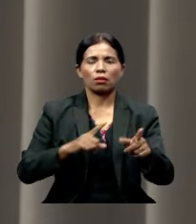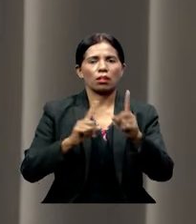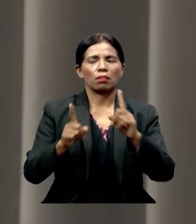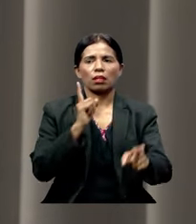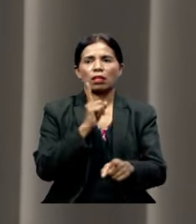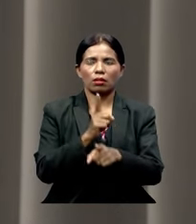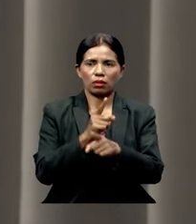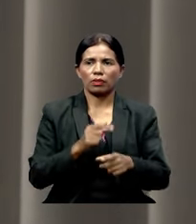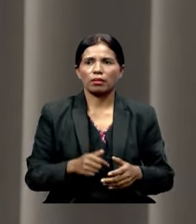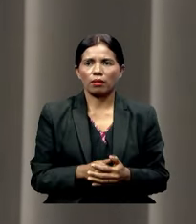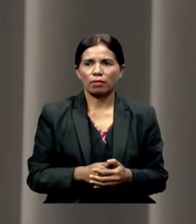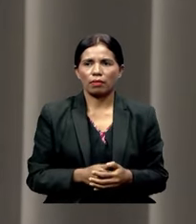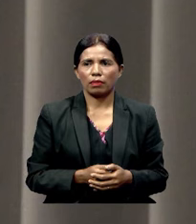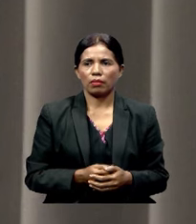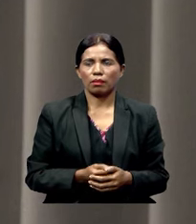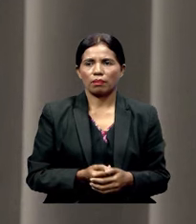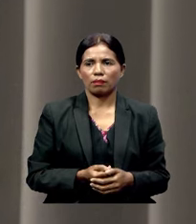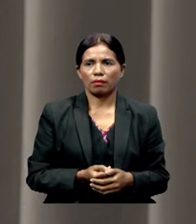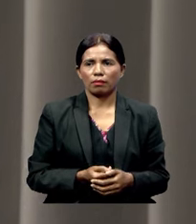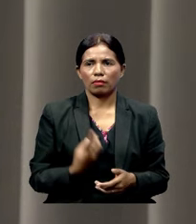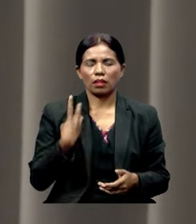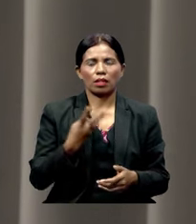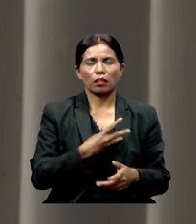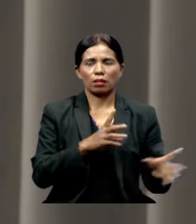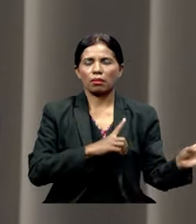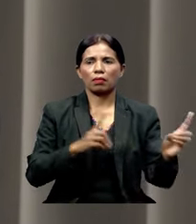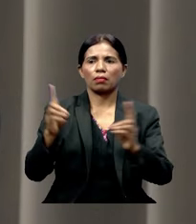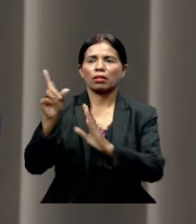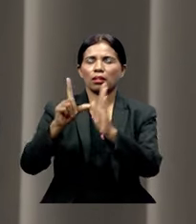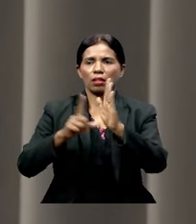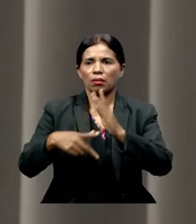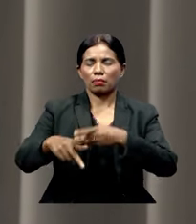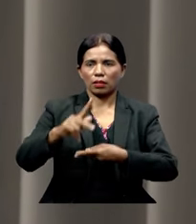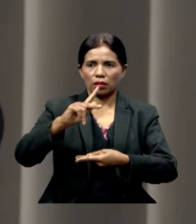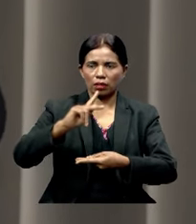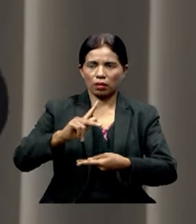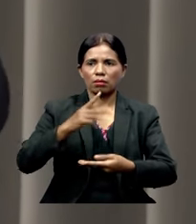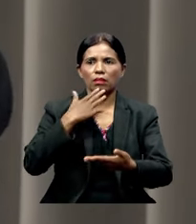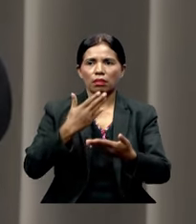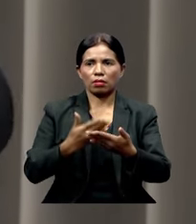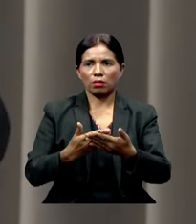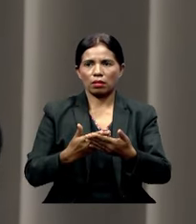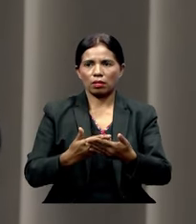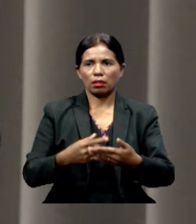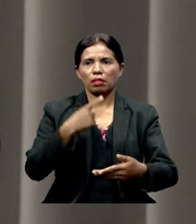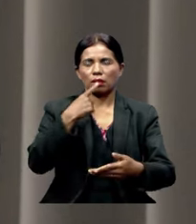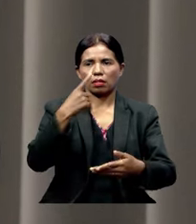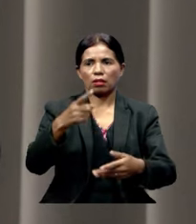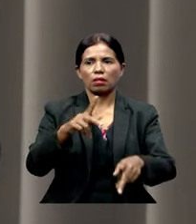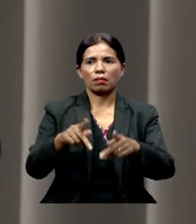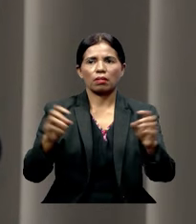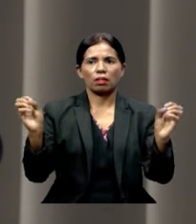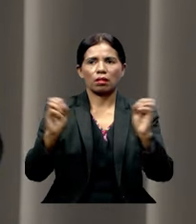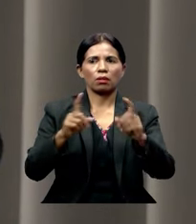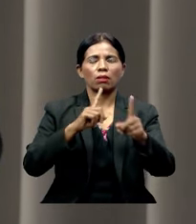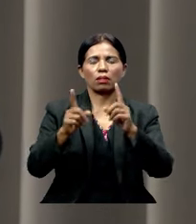Ou ba, da la ruma, e tá lá implementa lei proteção testemunha em dia, que minha ba, nem influência tinha testemunha, mas lá acolheu boa